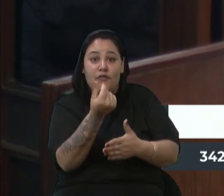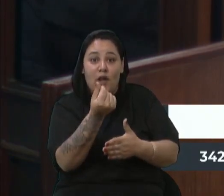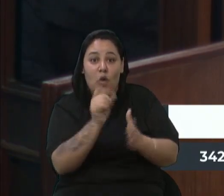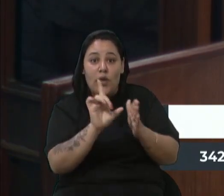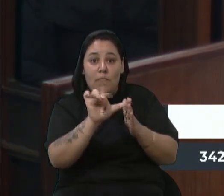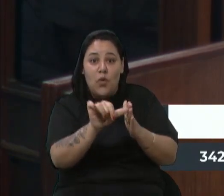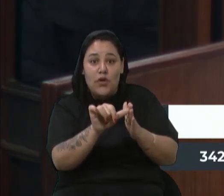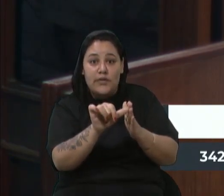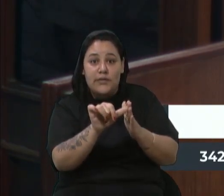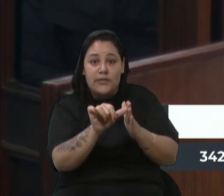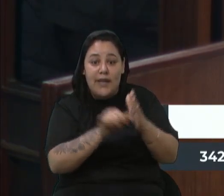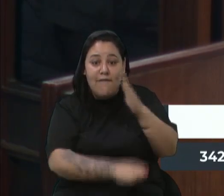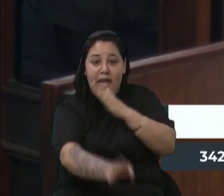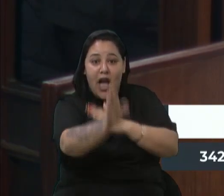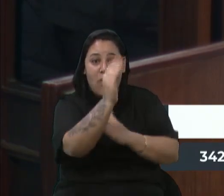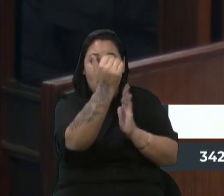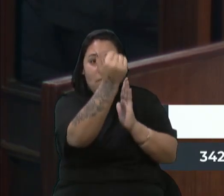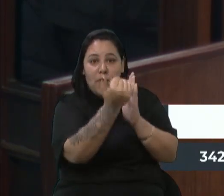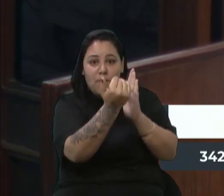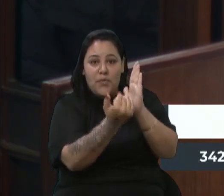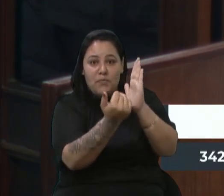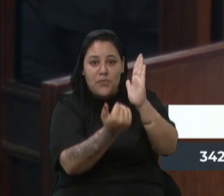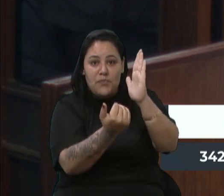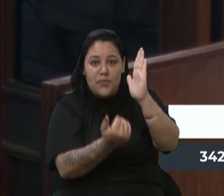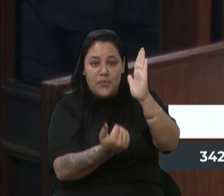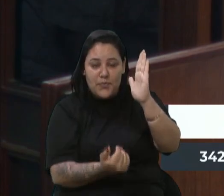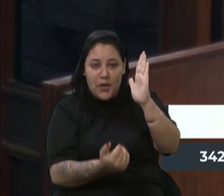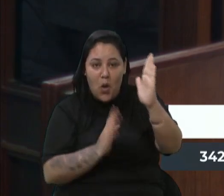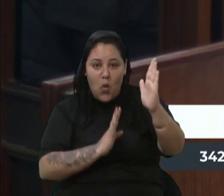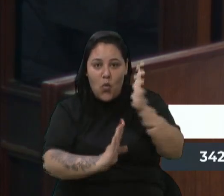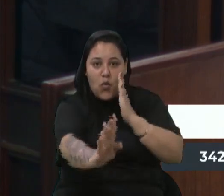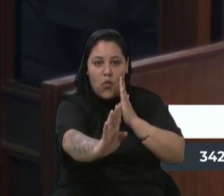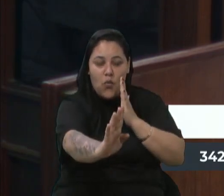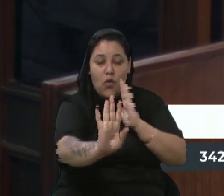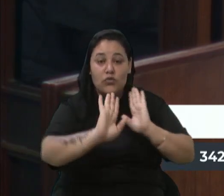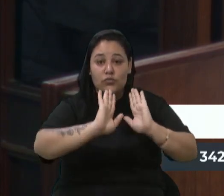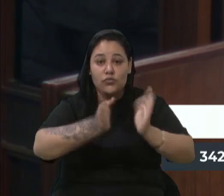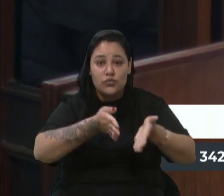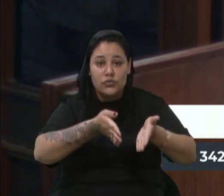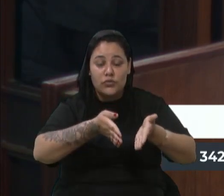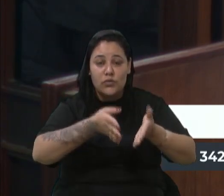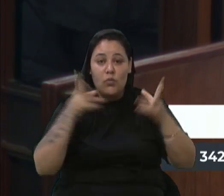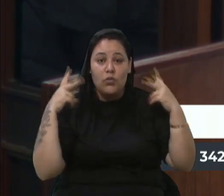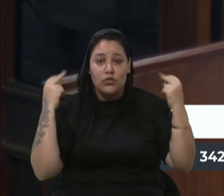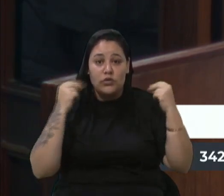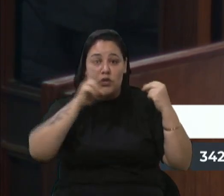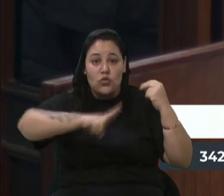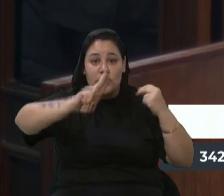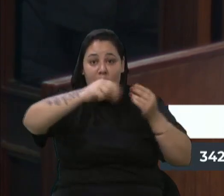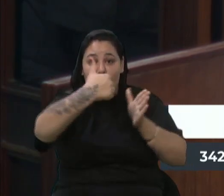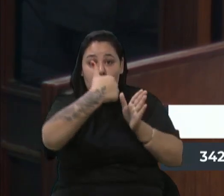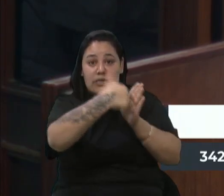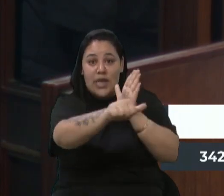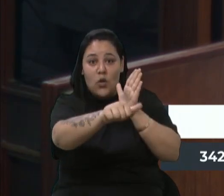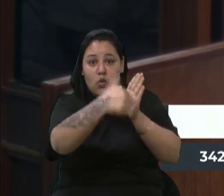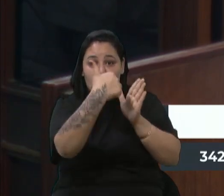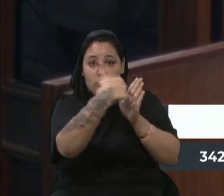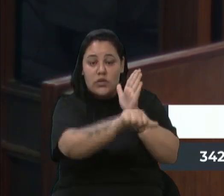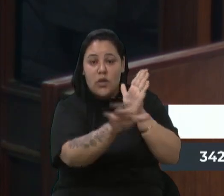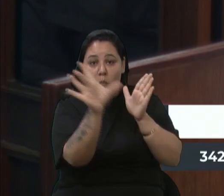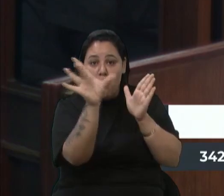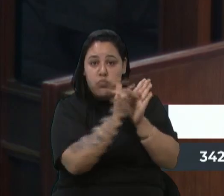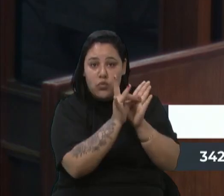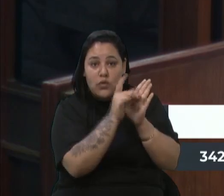quando houver a passagem pelo pórtico. Já o motorista que utilizar o tag veicular não precisarão realizar nenhuma ação, uma vez